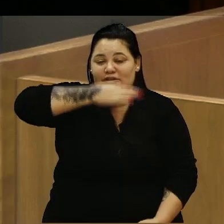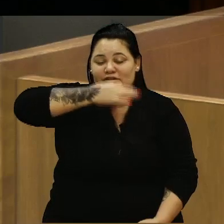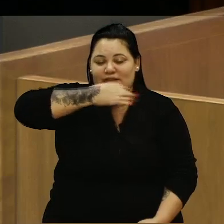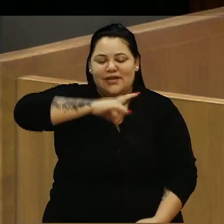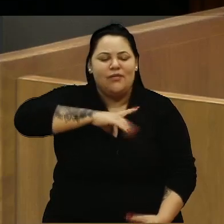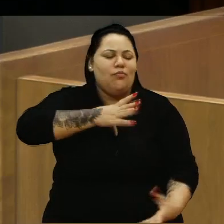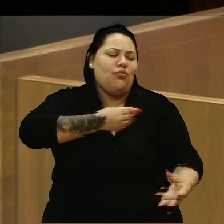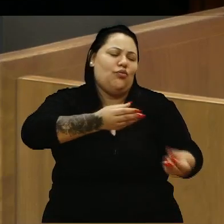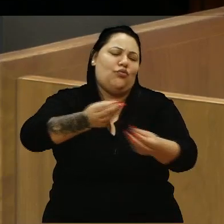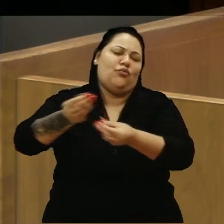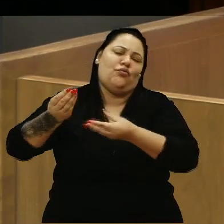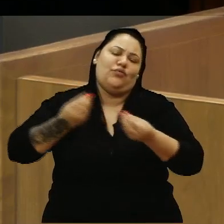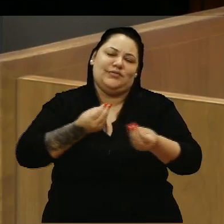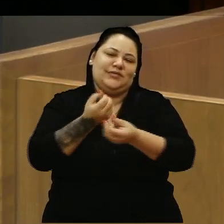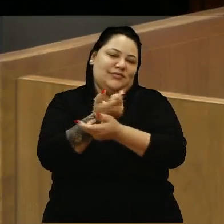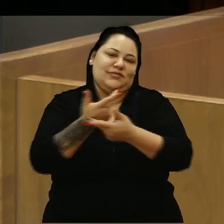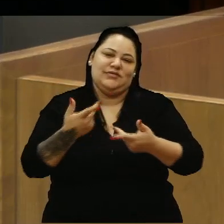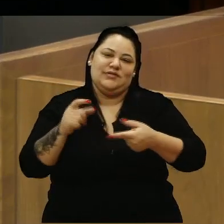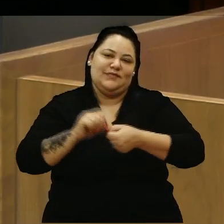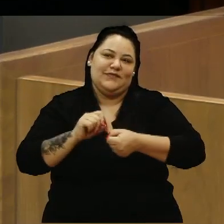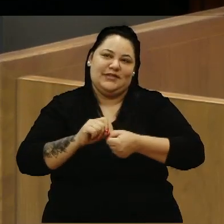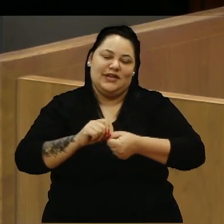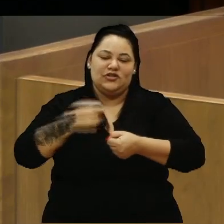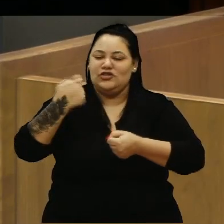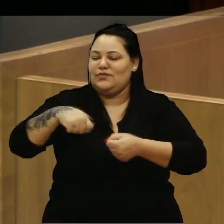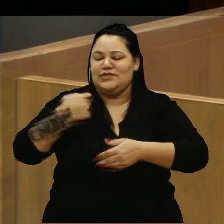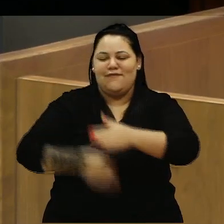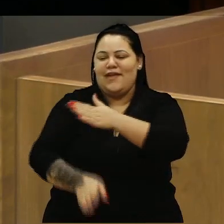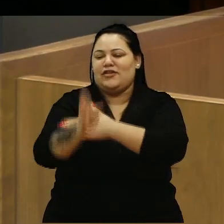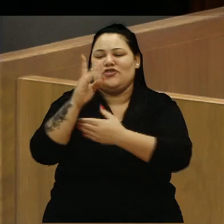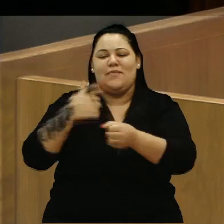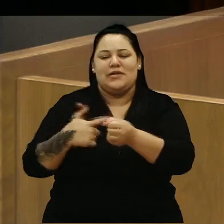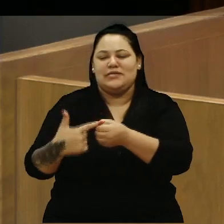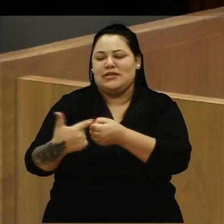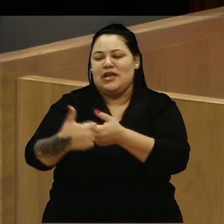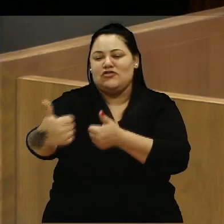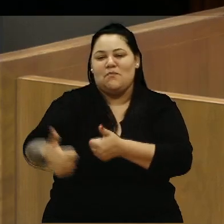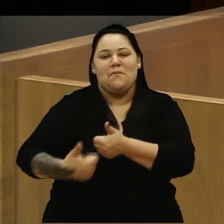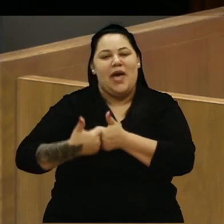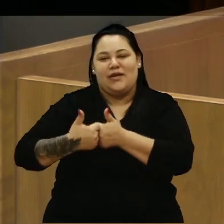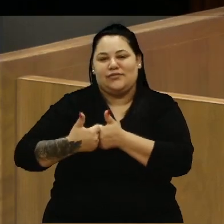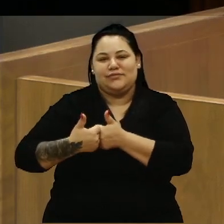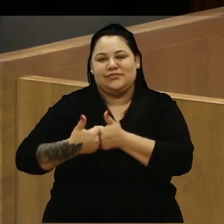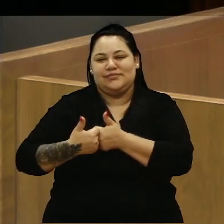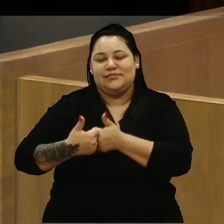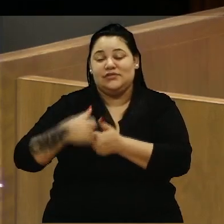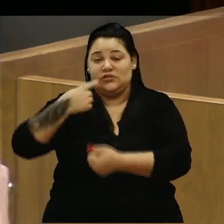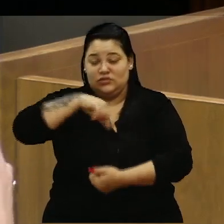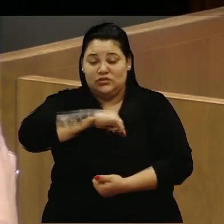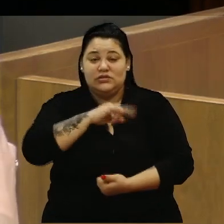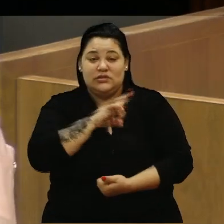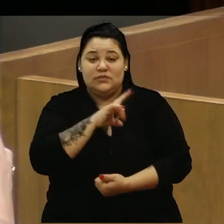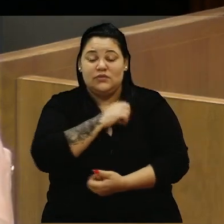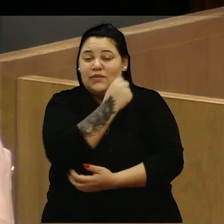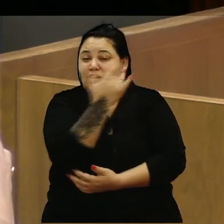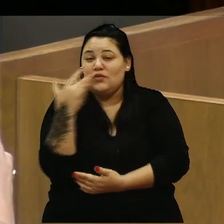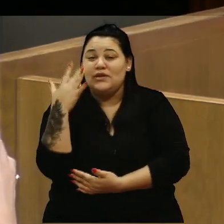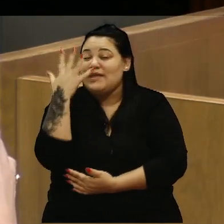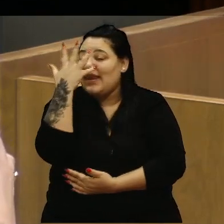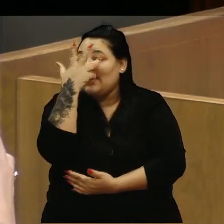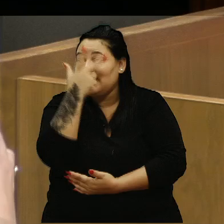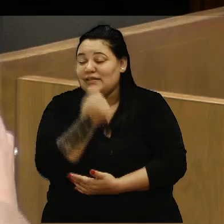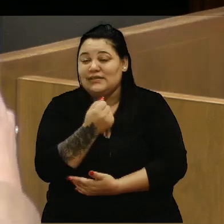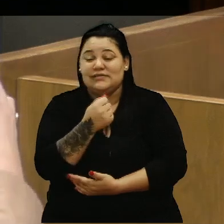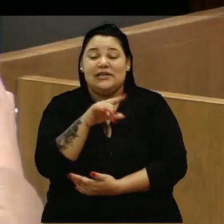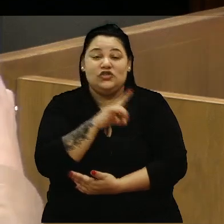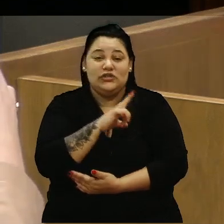muita coisa para fazer. A gente não precisa ir para cidades vizinhas. A gente tem uma natureza encantadora, a